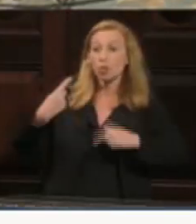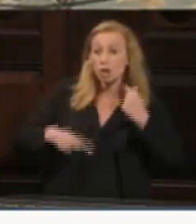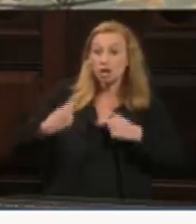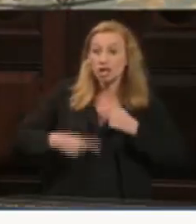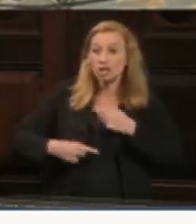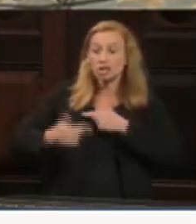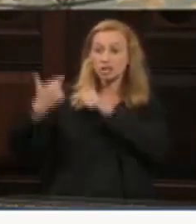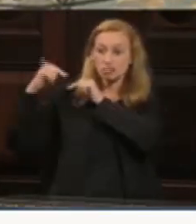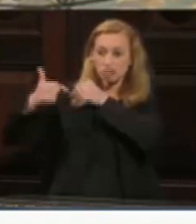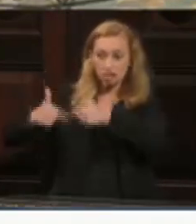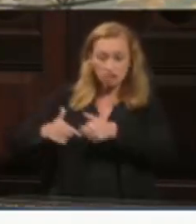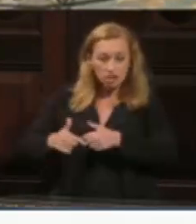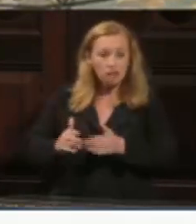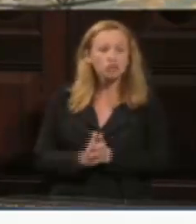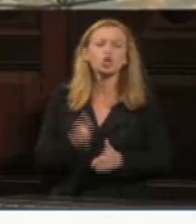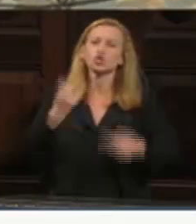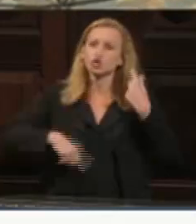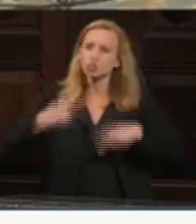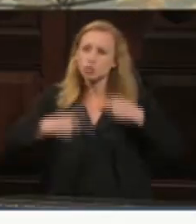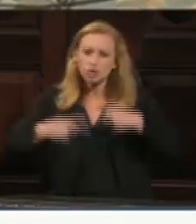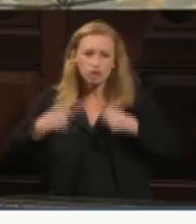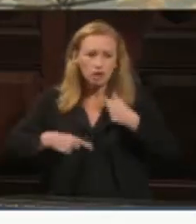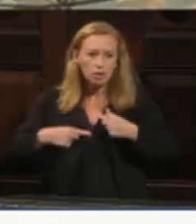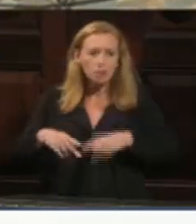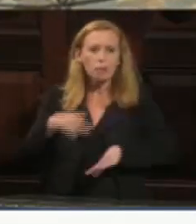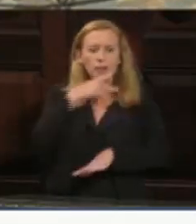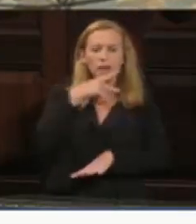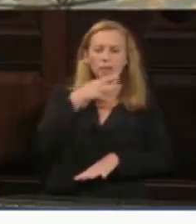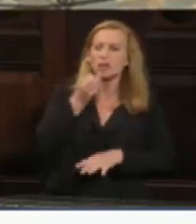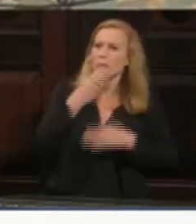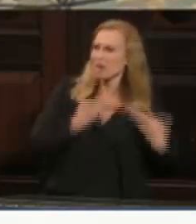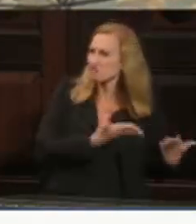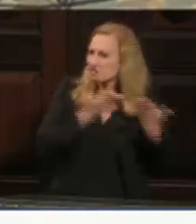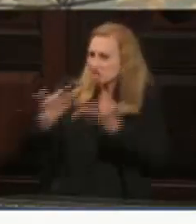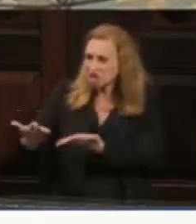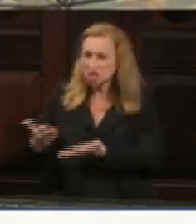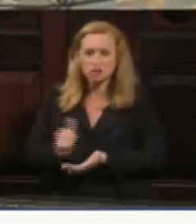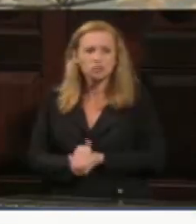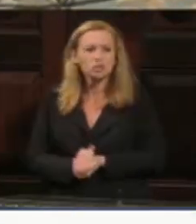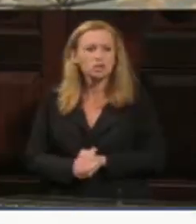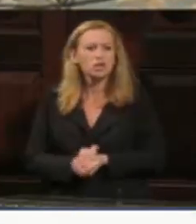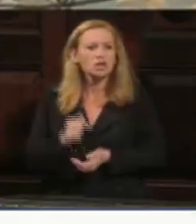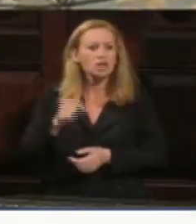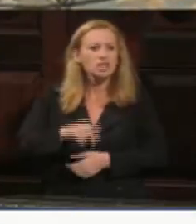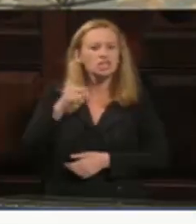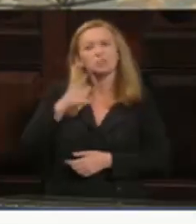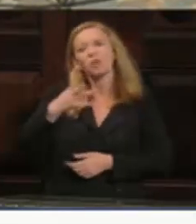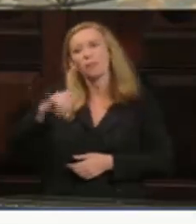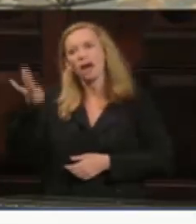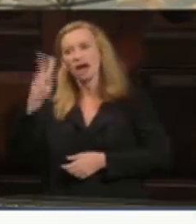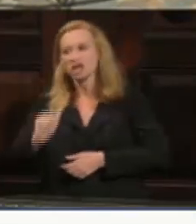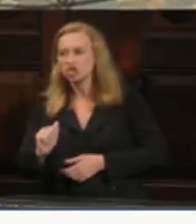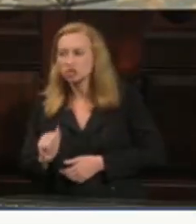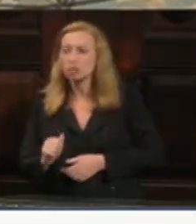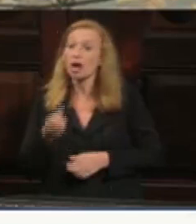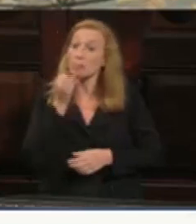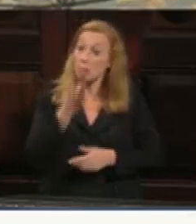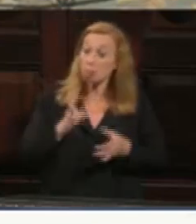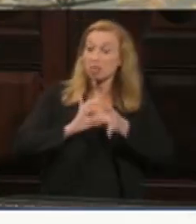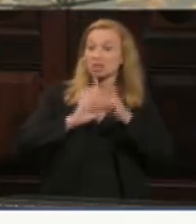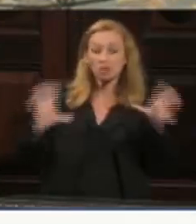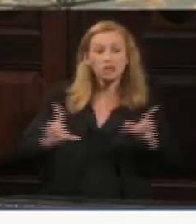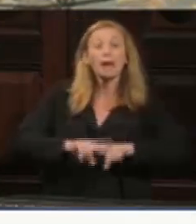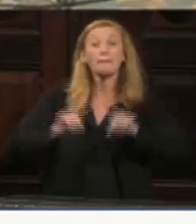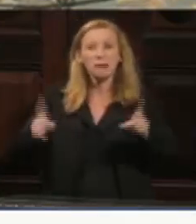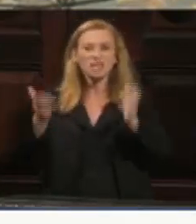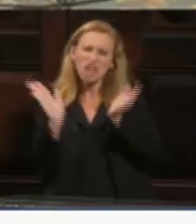O diálogo, a discussão no parlamento é muito bem-vindo, o lugar de embate ideológico é aqui no parlamento, isso faz bem para a democracia.